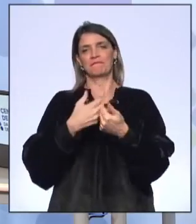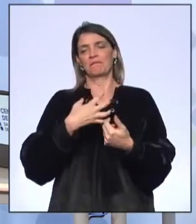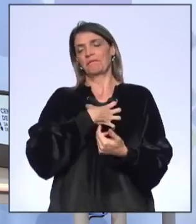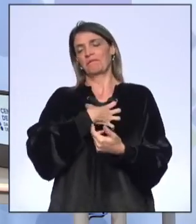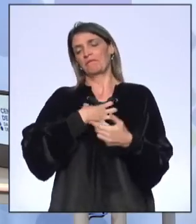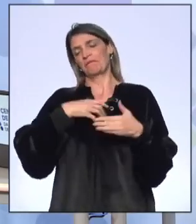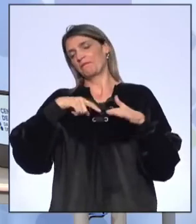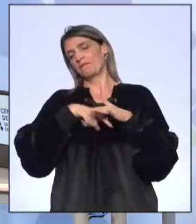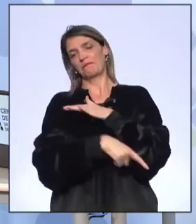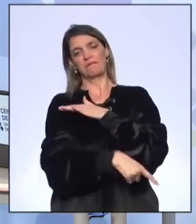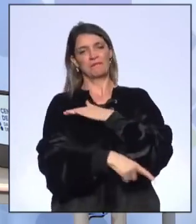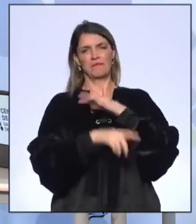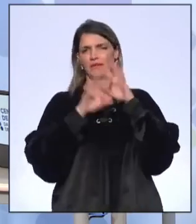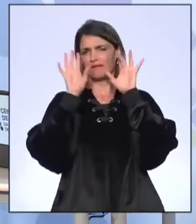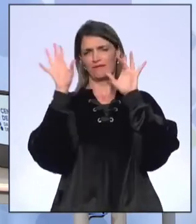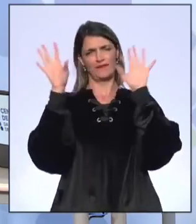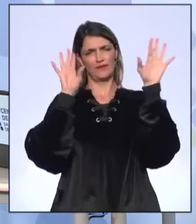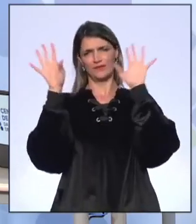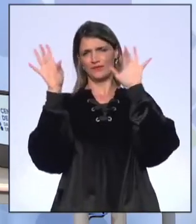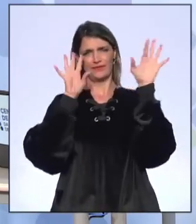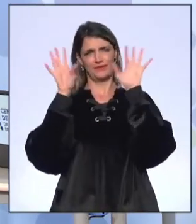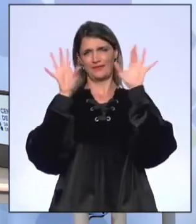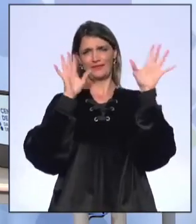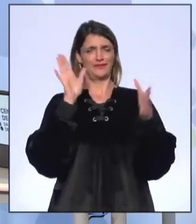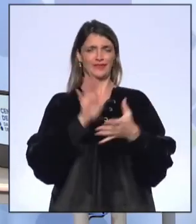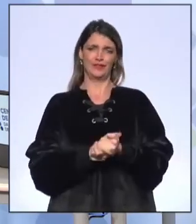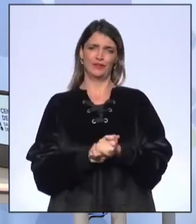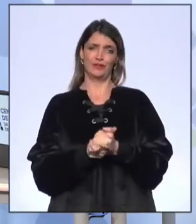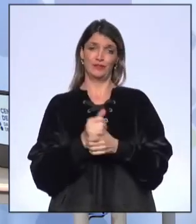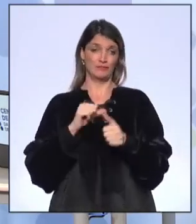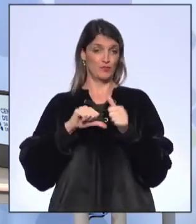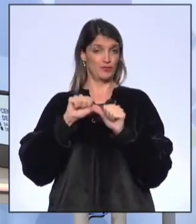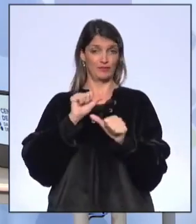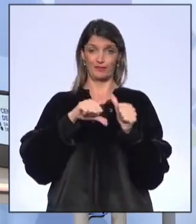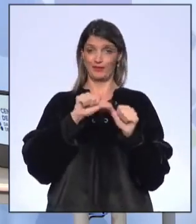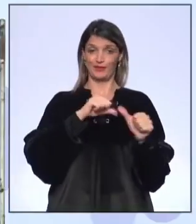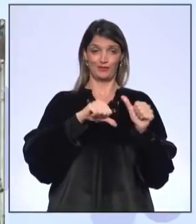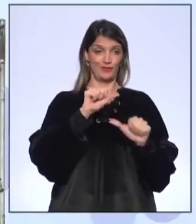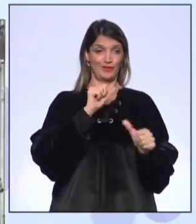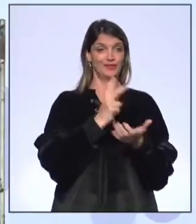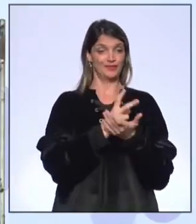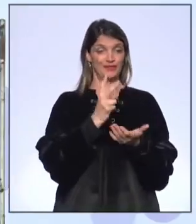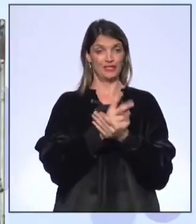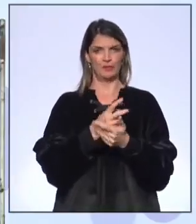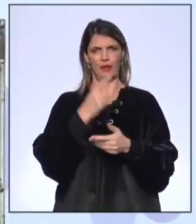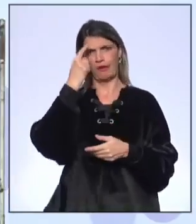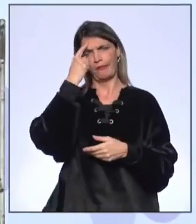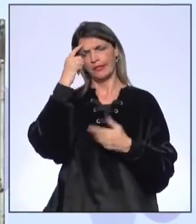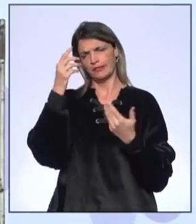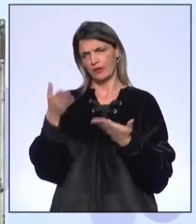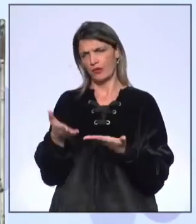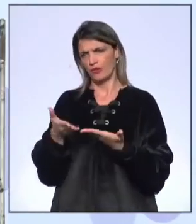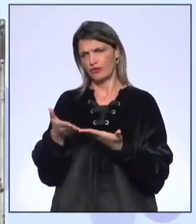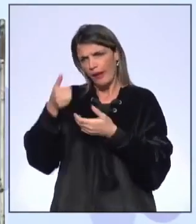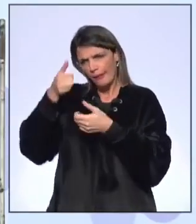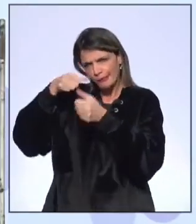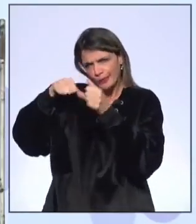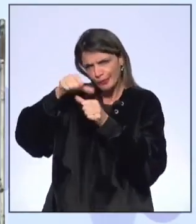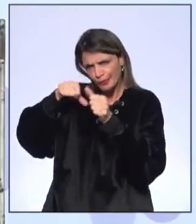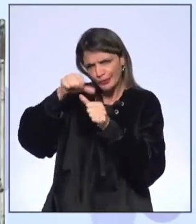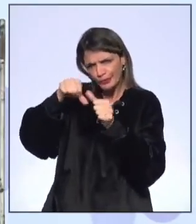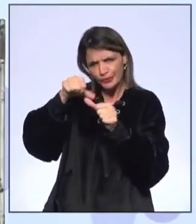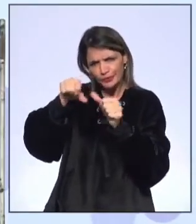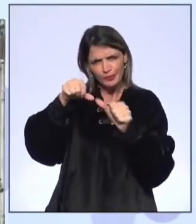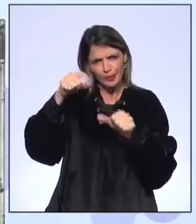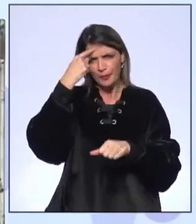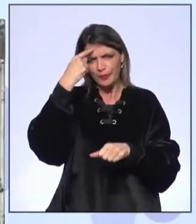Carol? Filosófico, eu diria. Né? Ele está mudando constantemente, né? Eles têm um pensamento hoje. Você está em constante mudança. Isso que